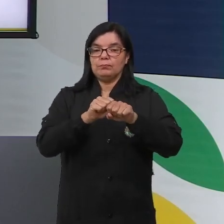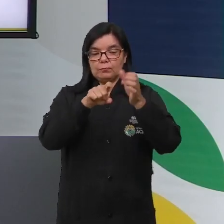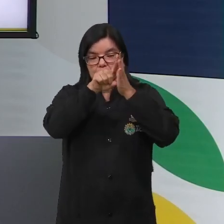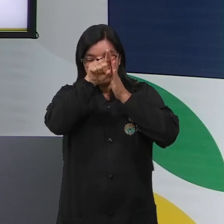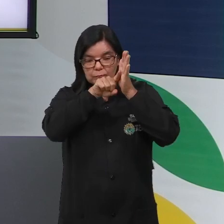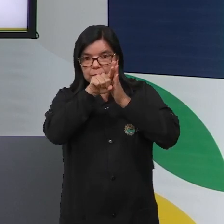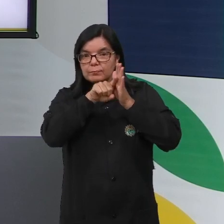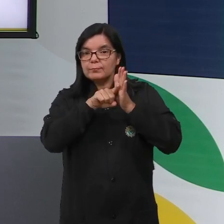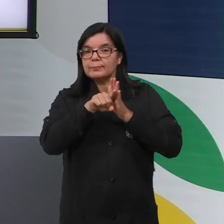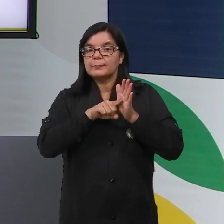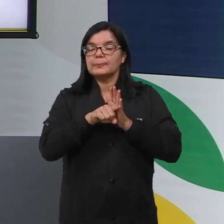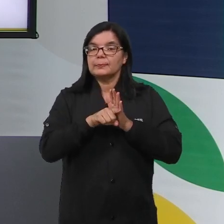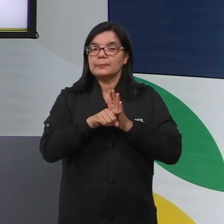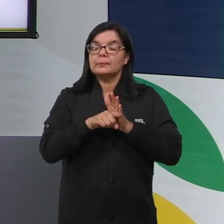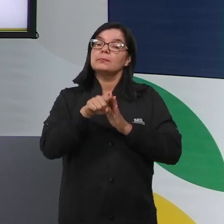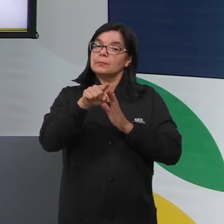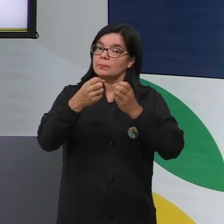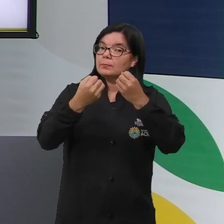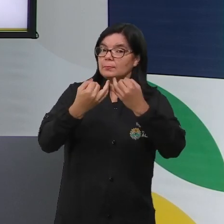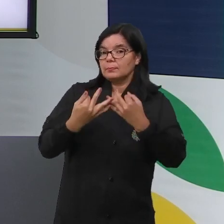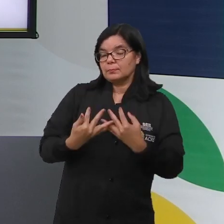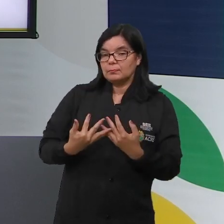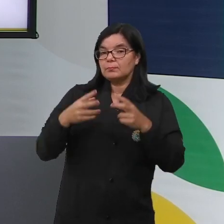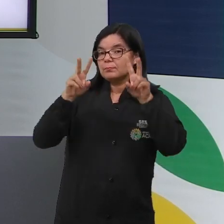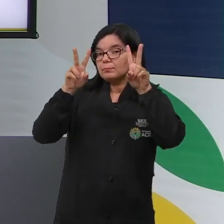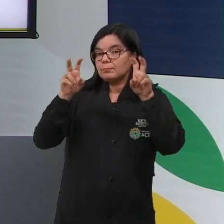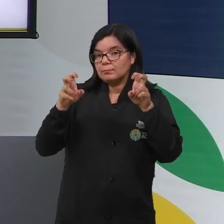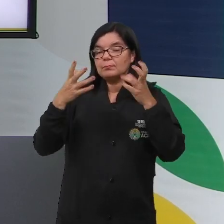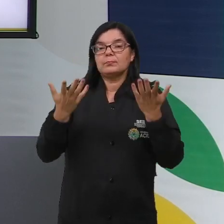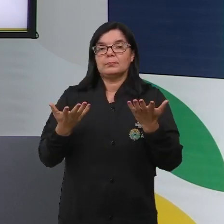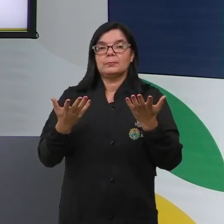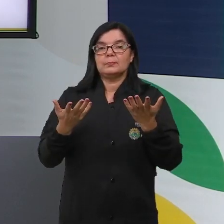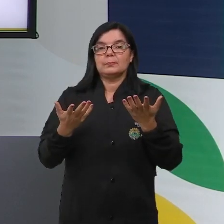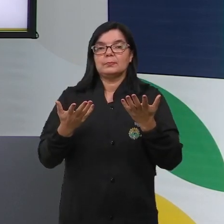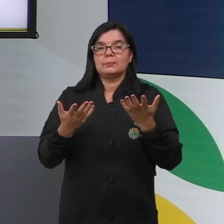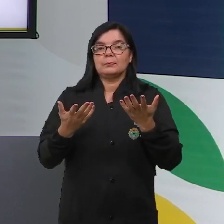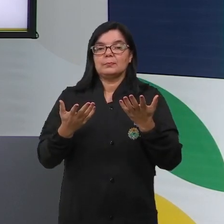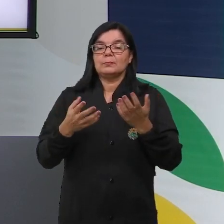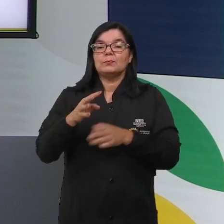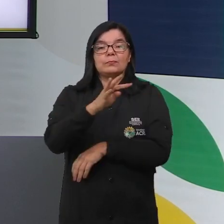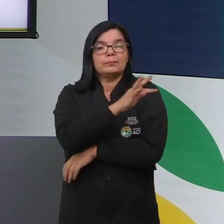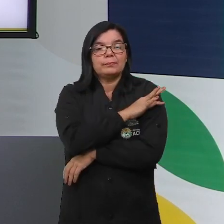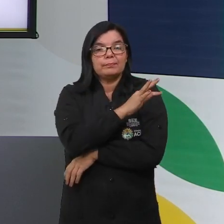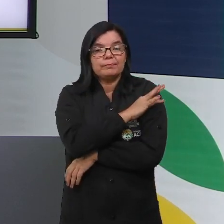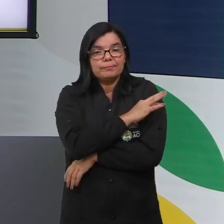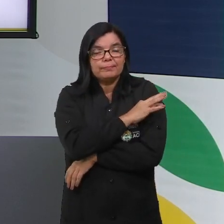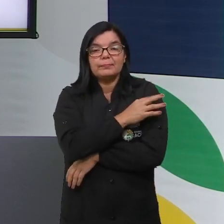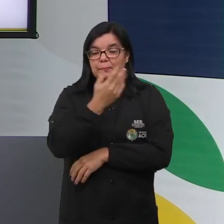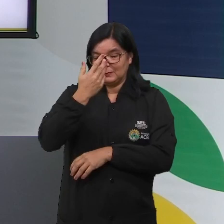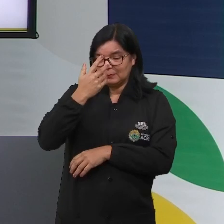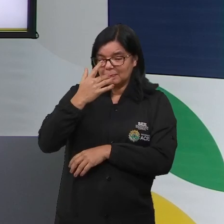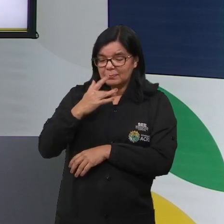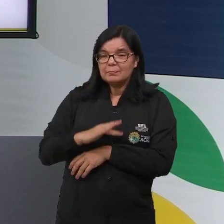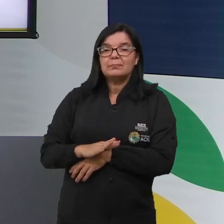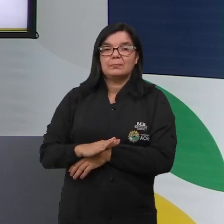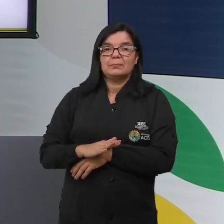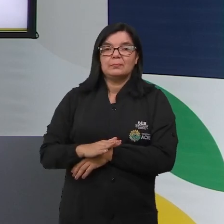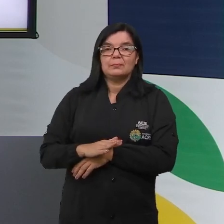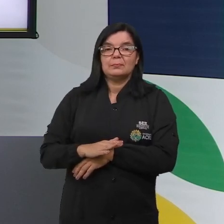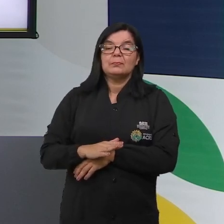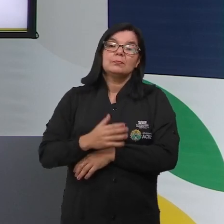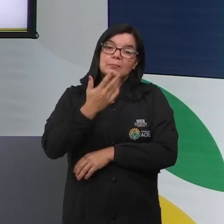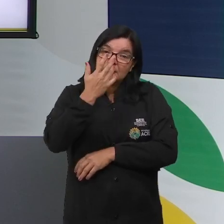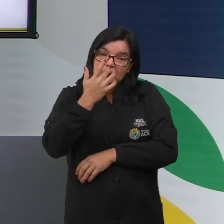cientista, e você vai falar sobre um assunto ali extremamente técnico para crianças.